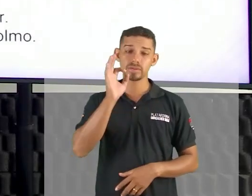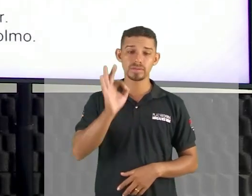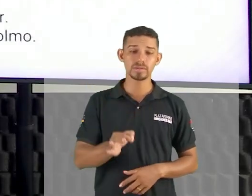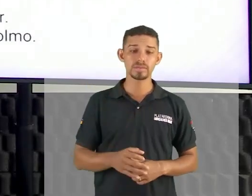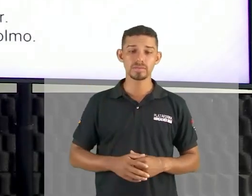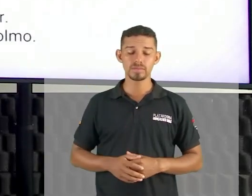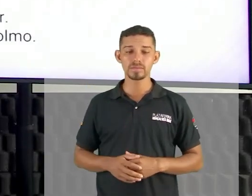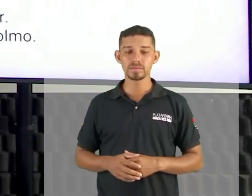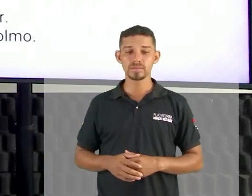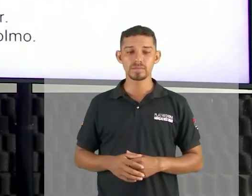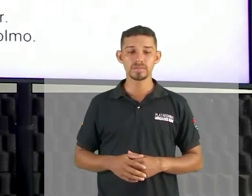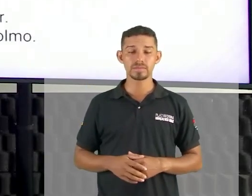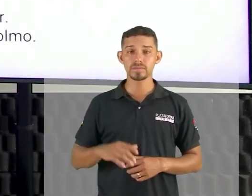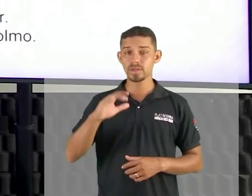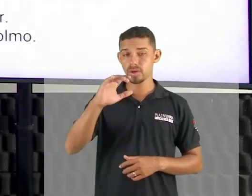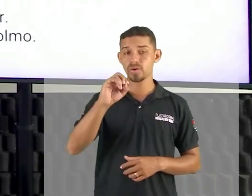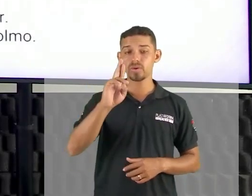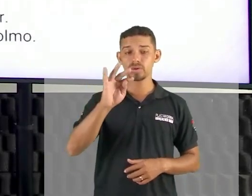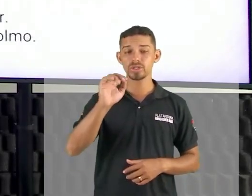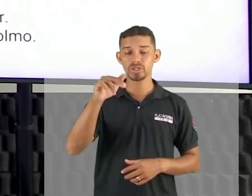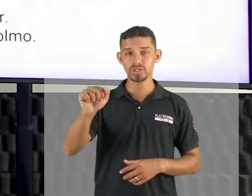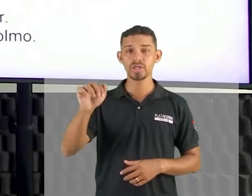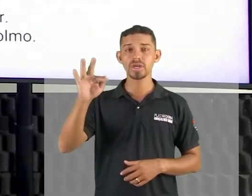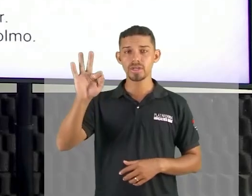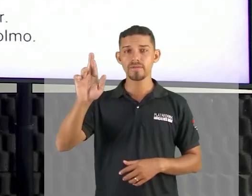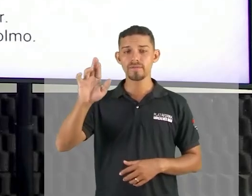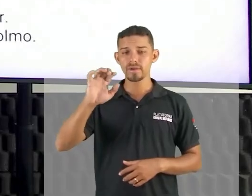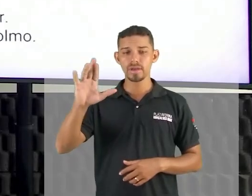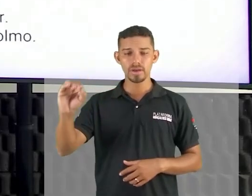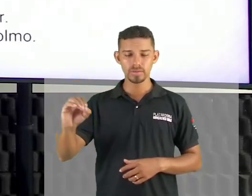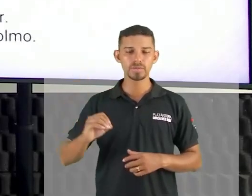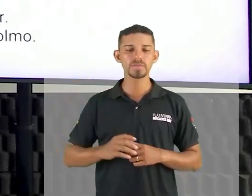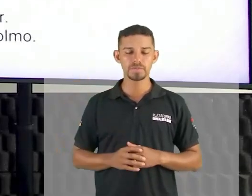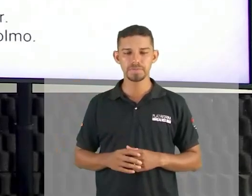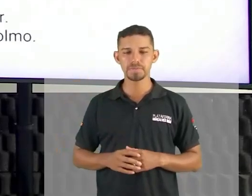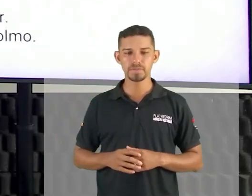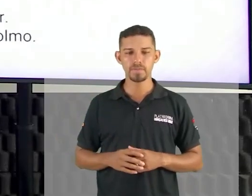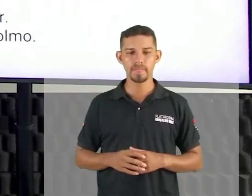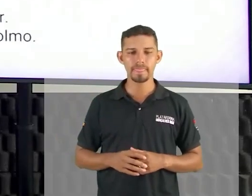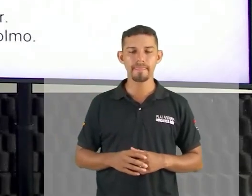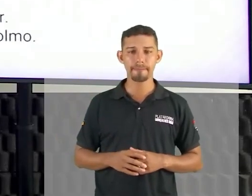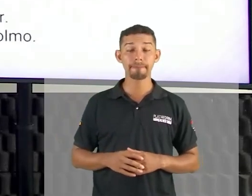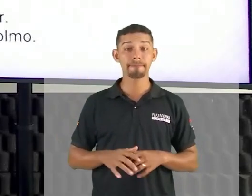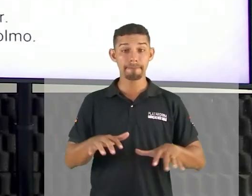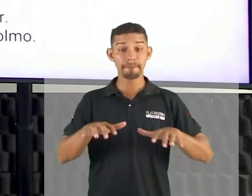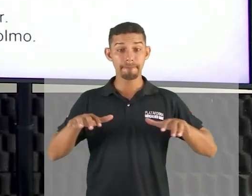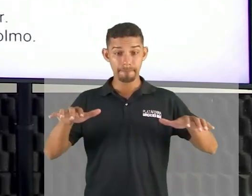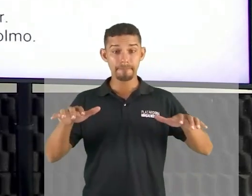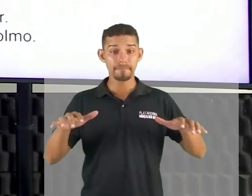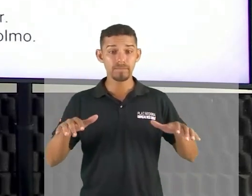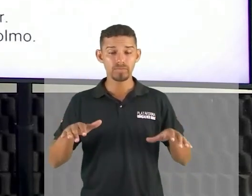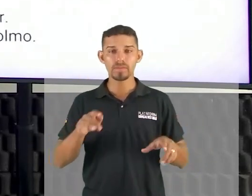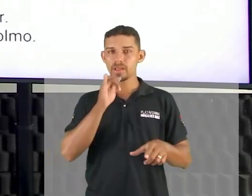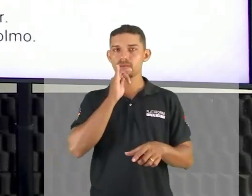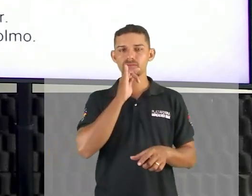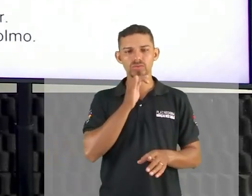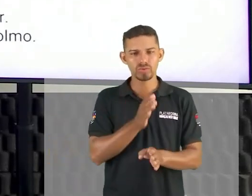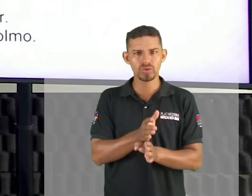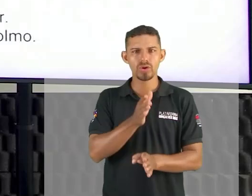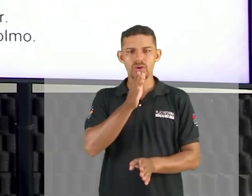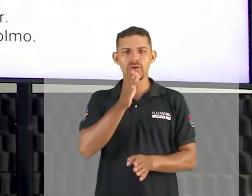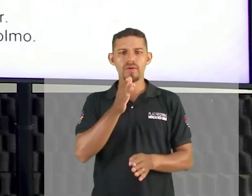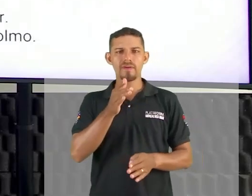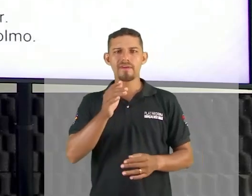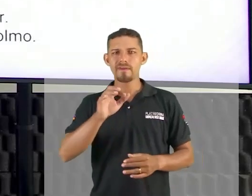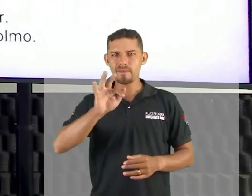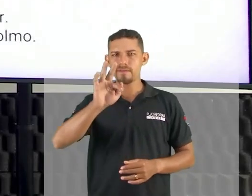gente, é a letra A, uma cortina de ferro. Então esses dois blocos, eles ergueram de fato essa